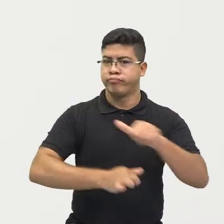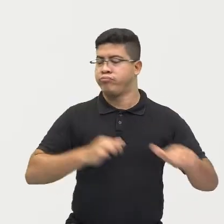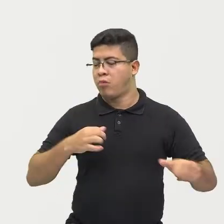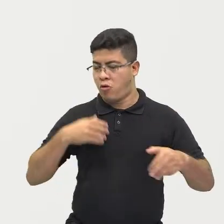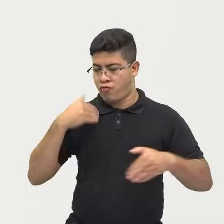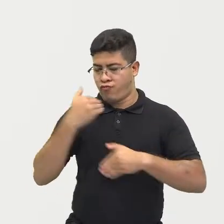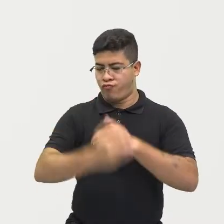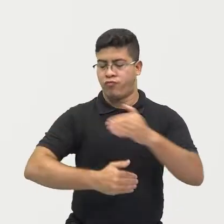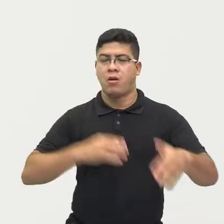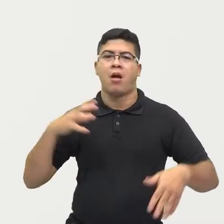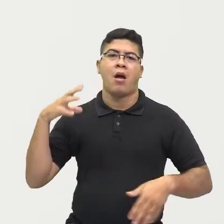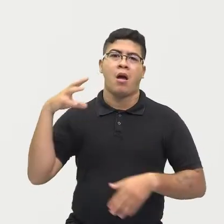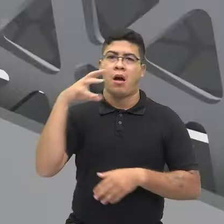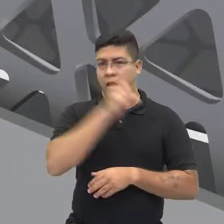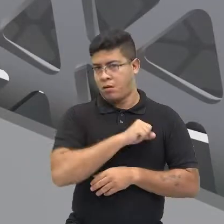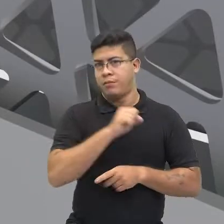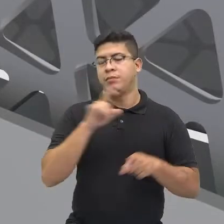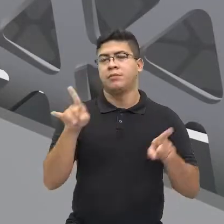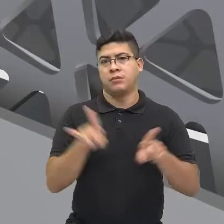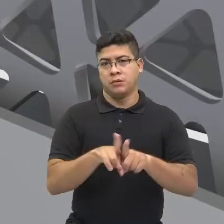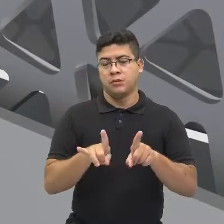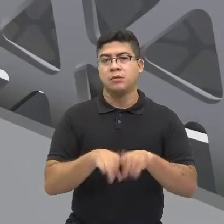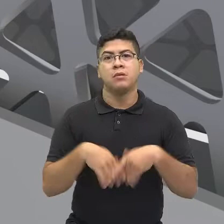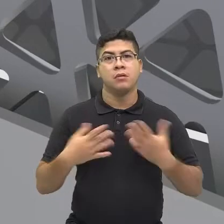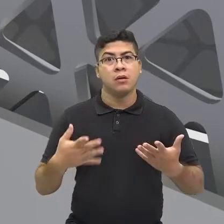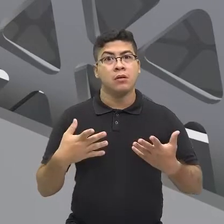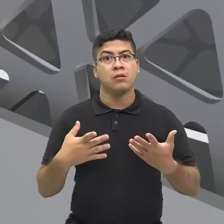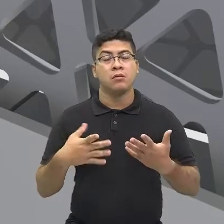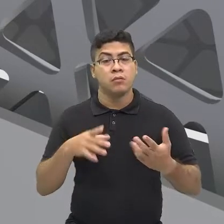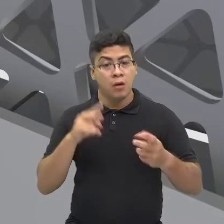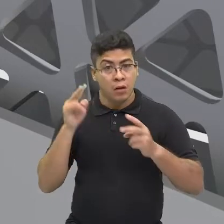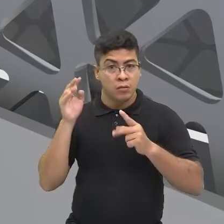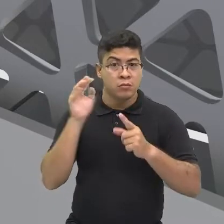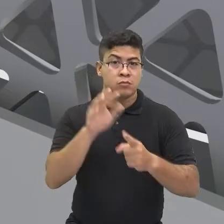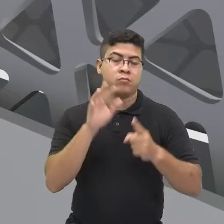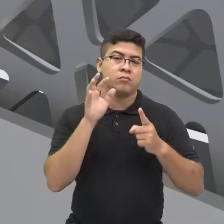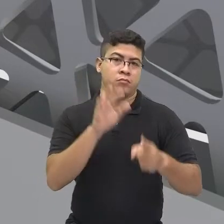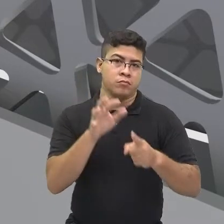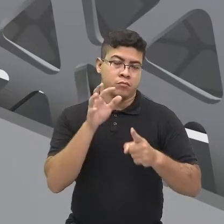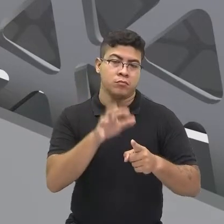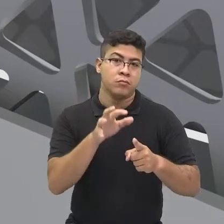homem. Isso vai influenciar também as artes,